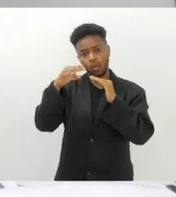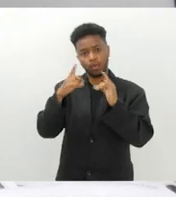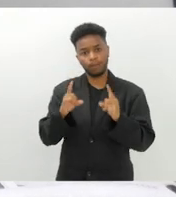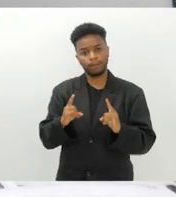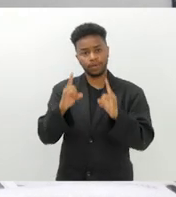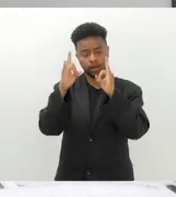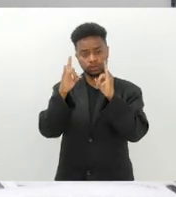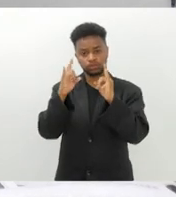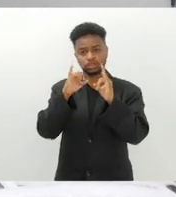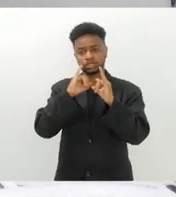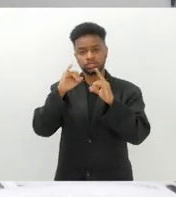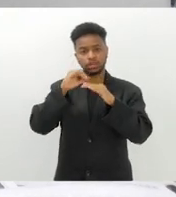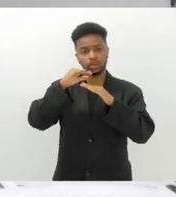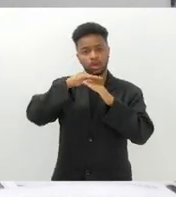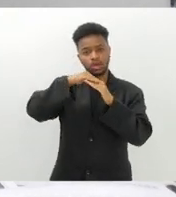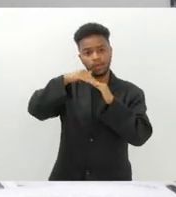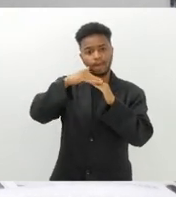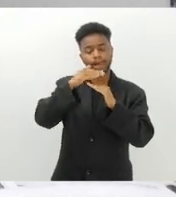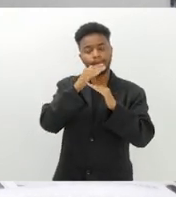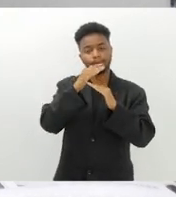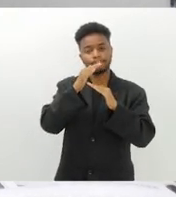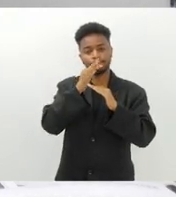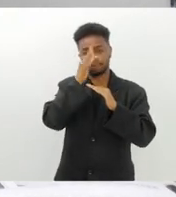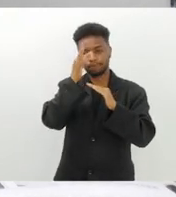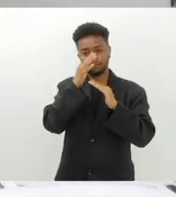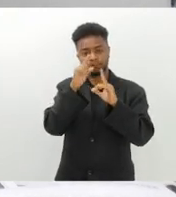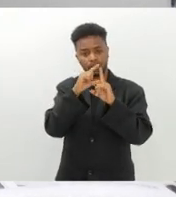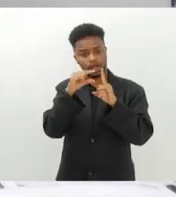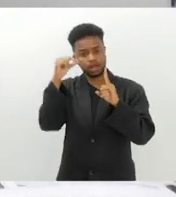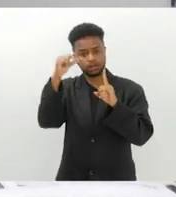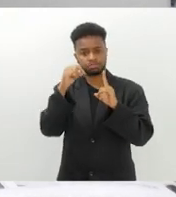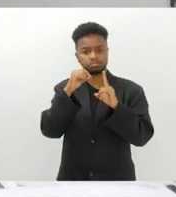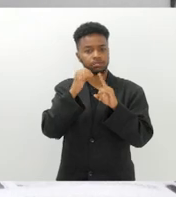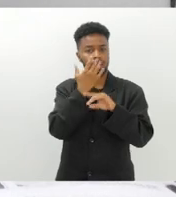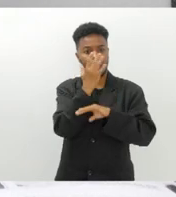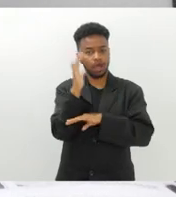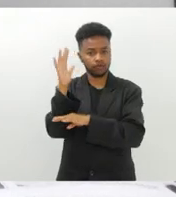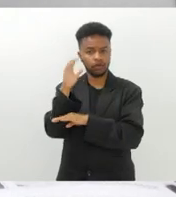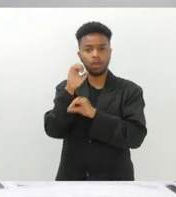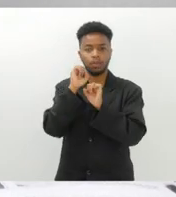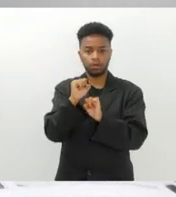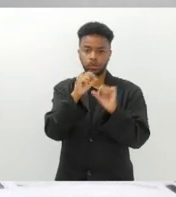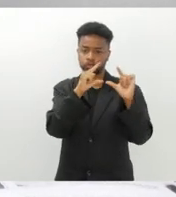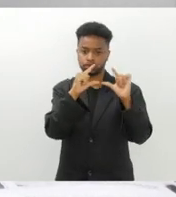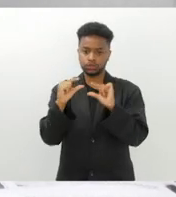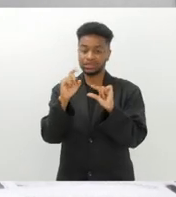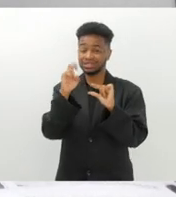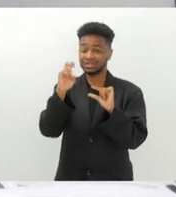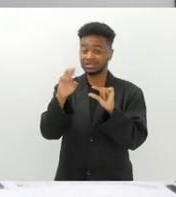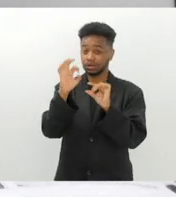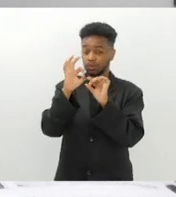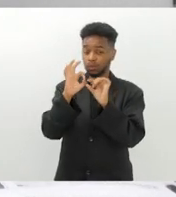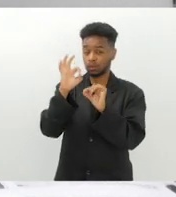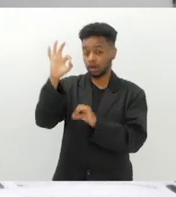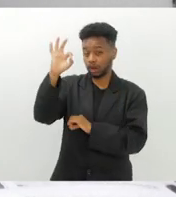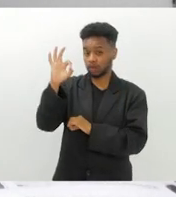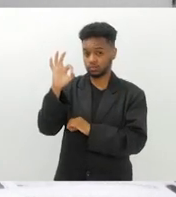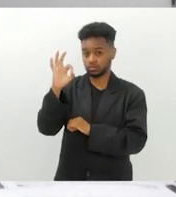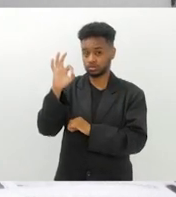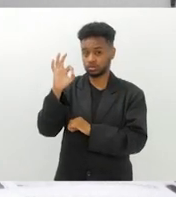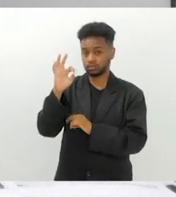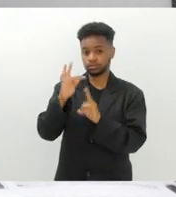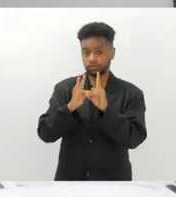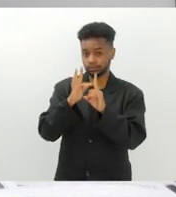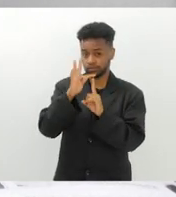você põe as plantas, arvorezinhas, etc., isso pode diminuir até 5 graus a temperatura,